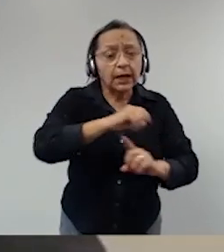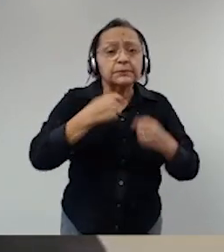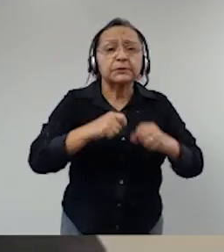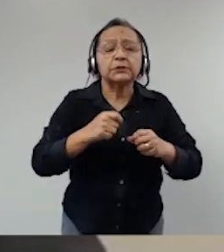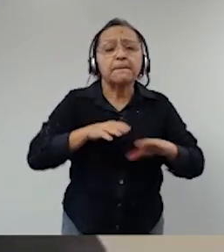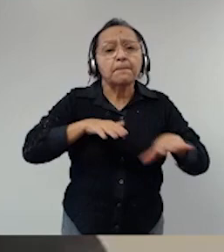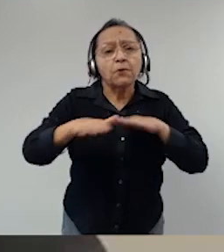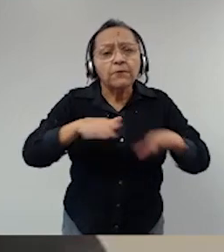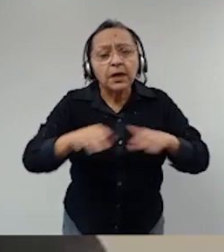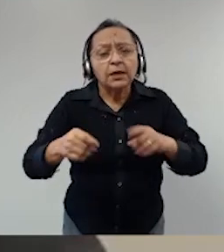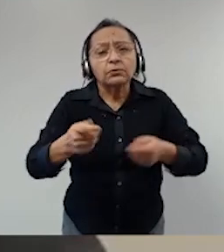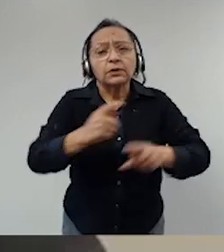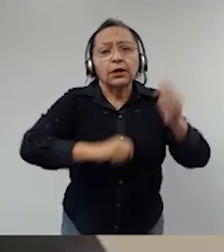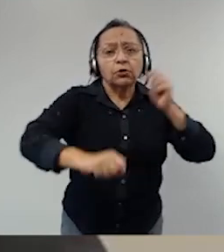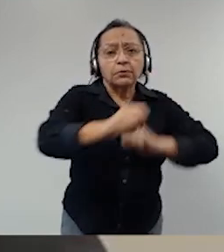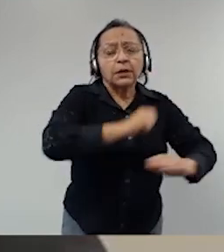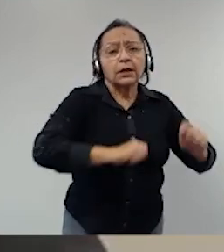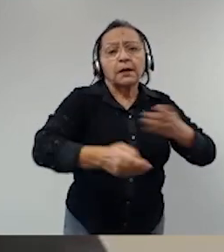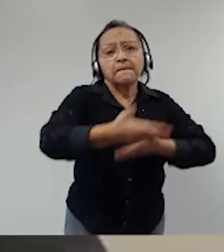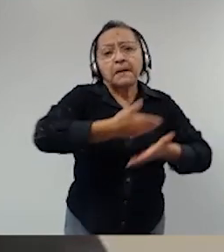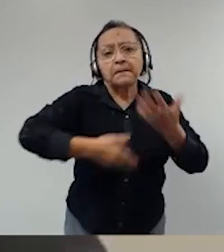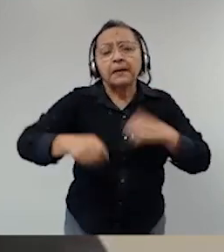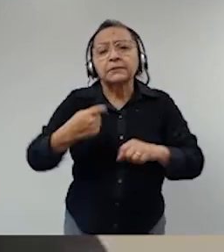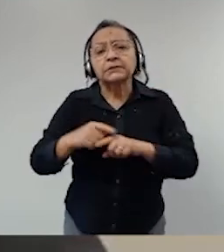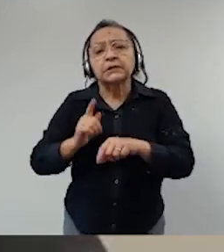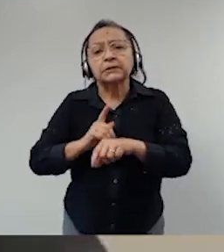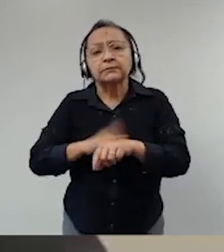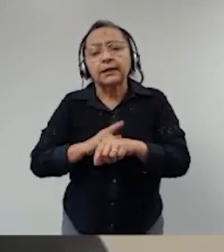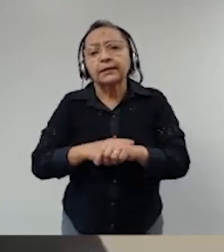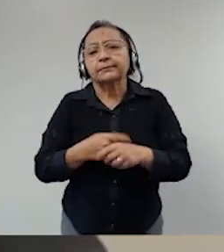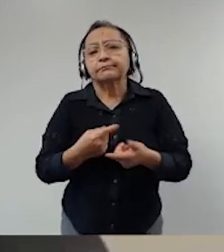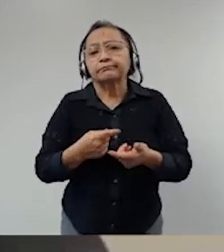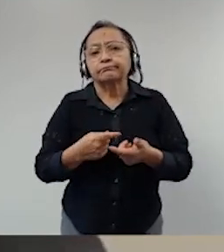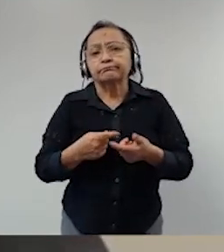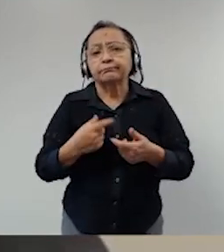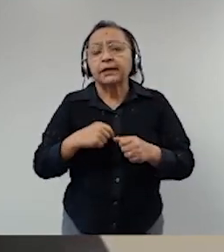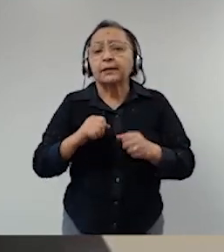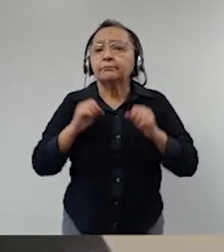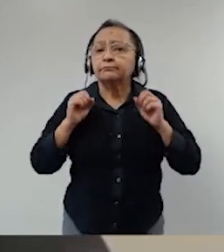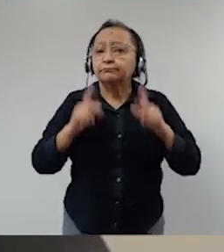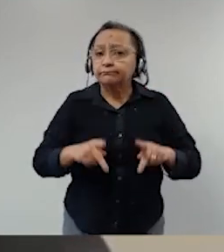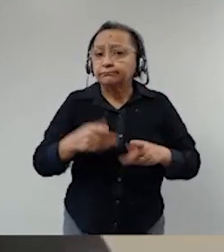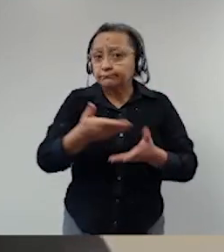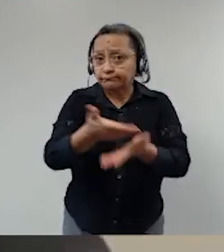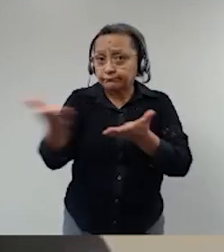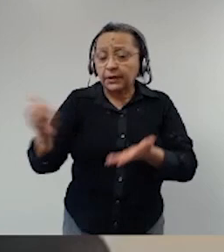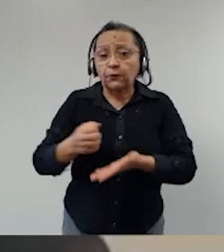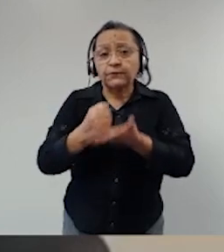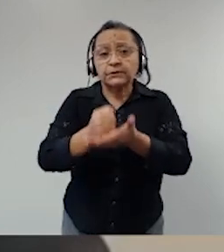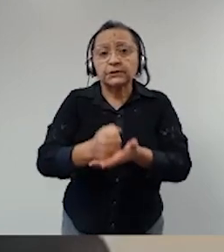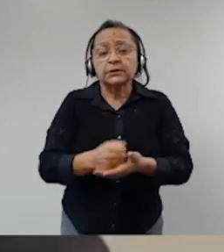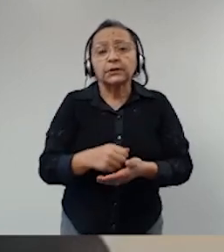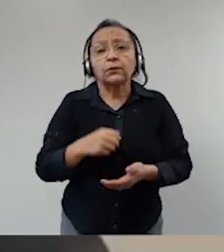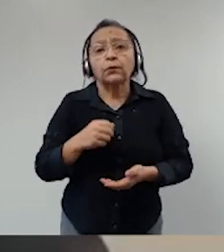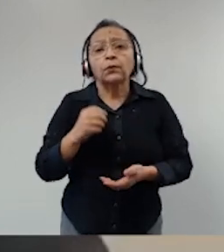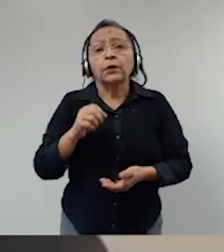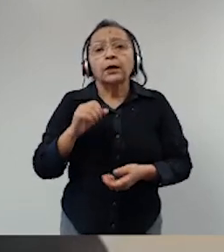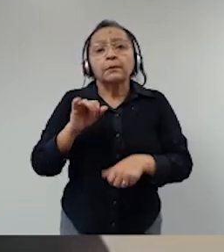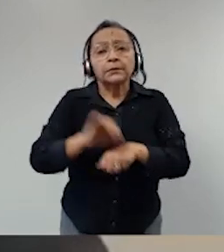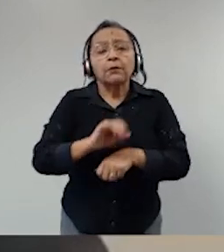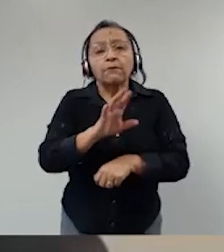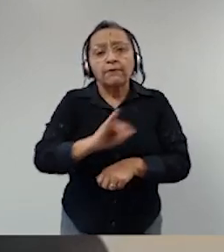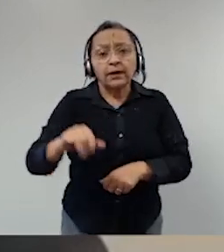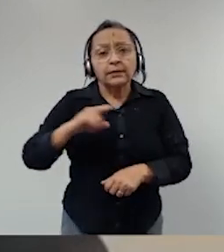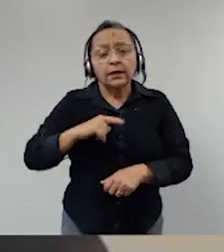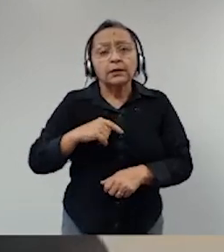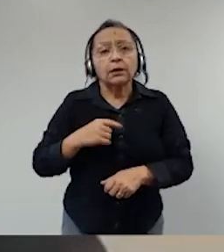na economia, precisam de oportunidades para apresentarem aos clientes, etc. Capital vai haver, a União Europeia tem